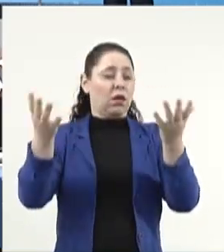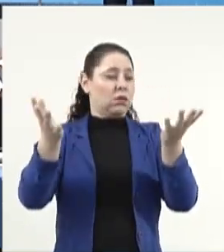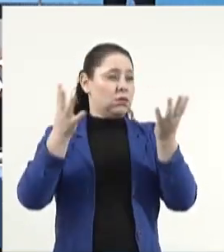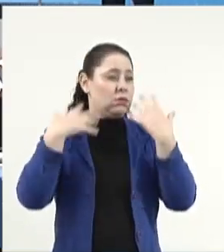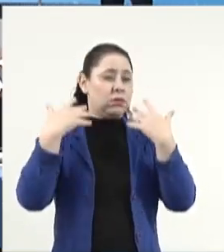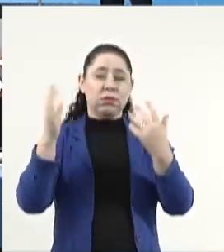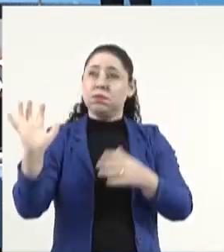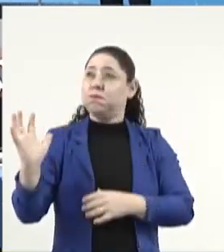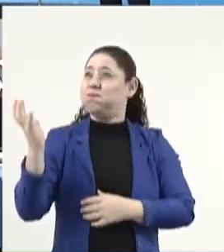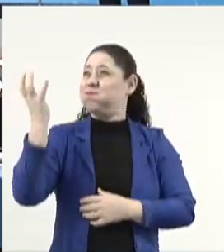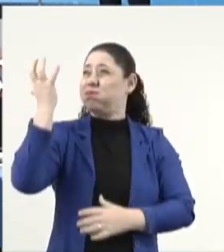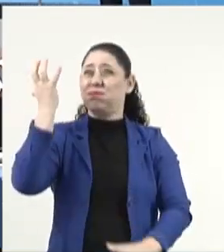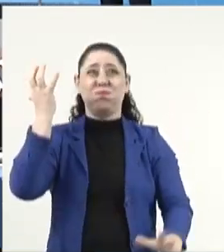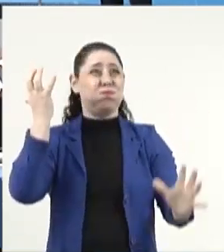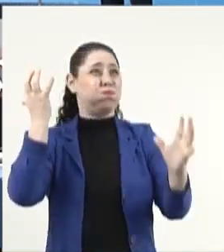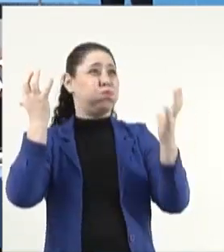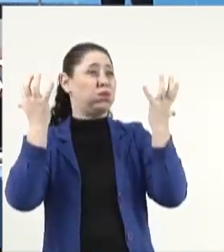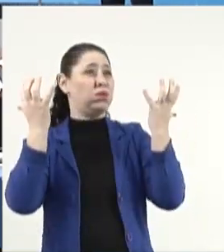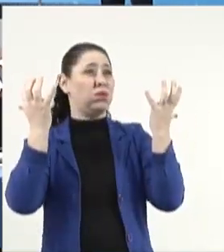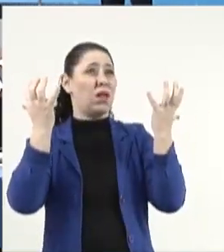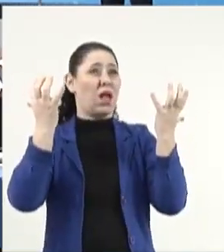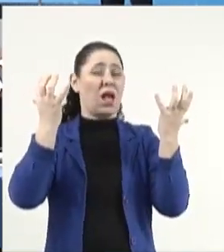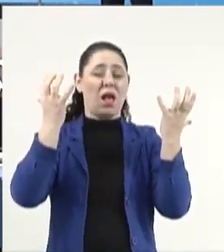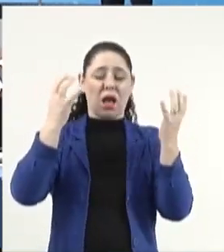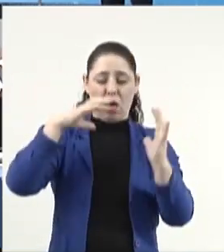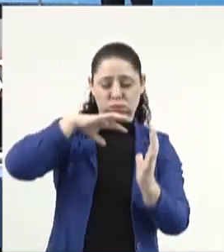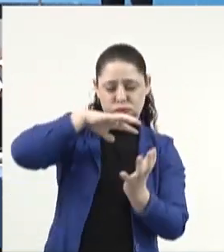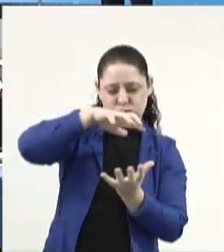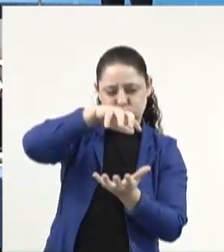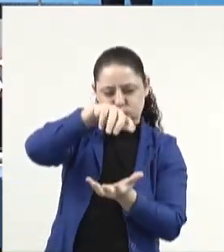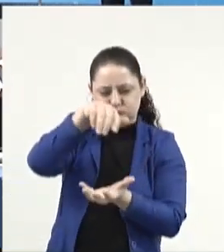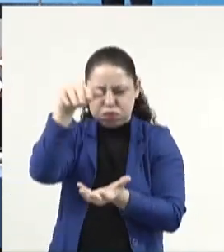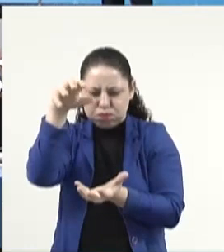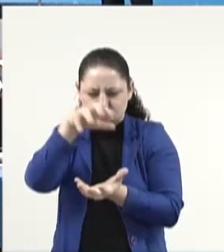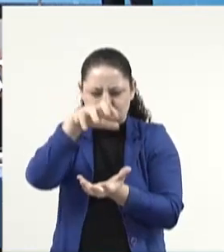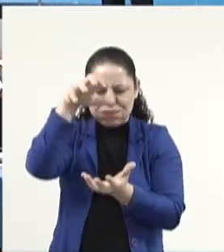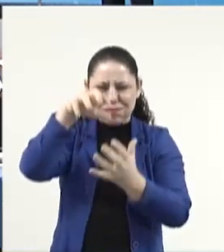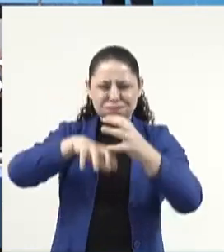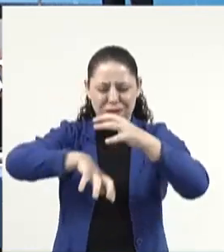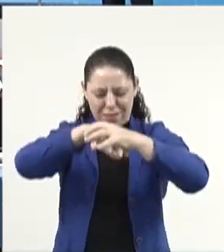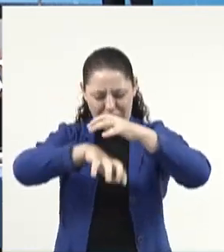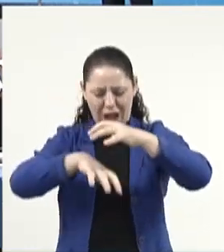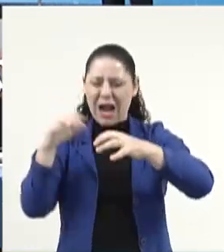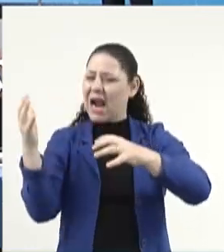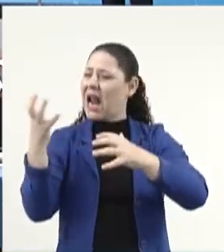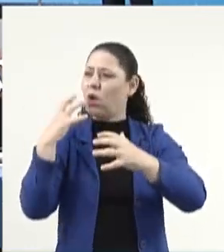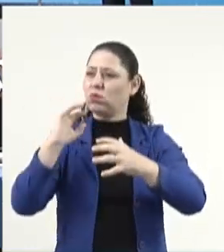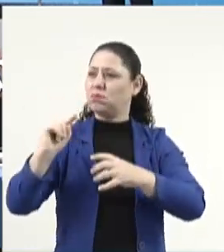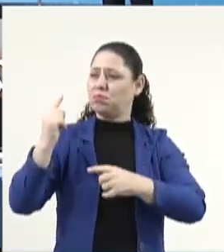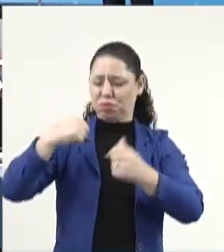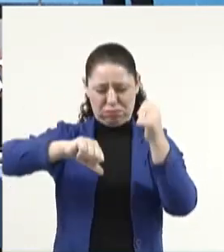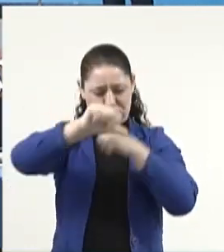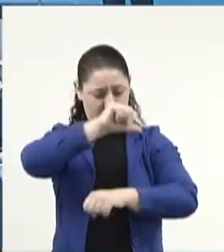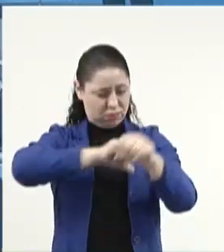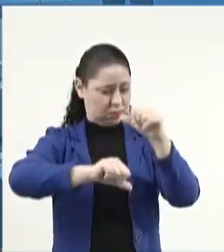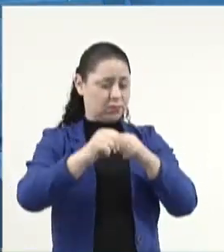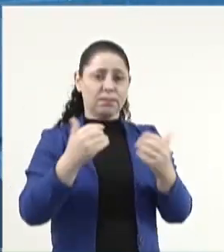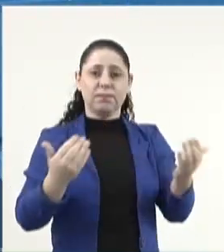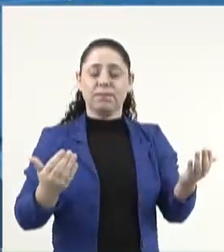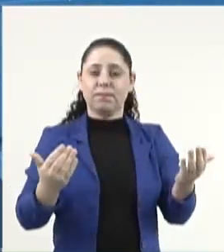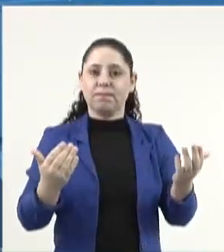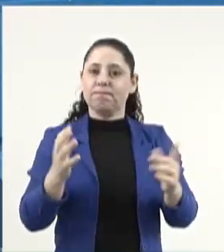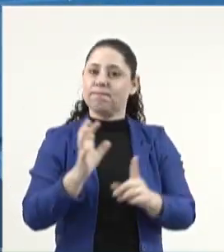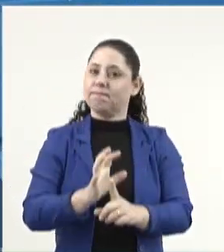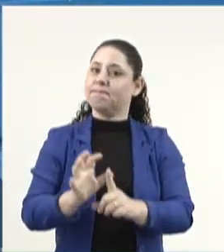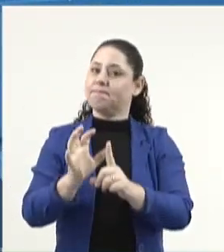ondas, de El Niño e tantas variações climáticas,